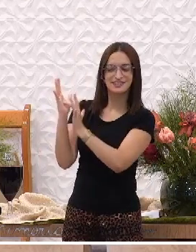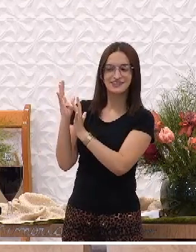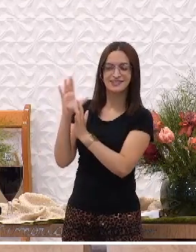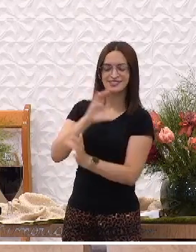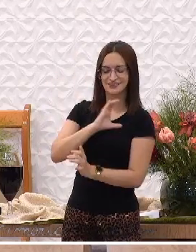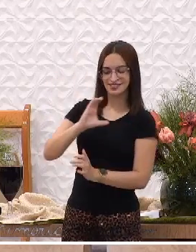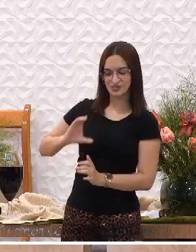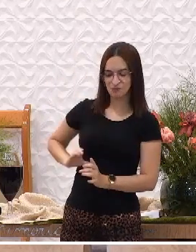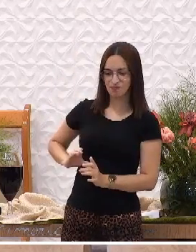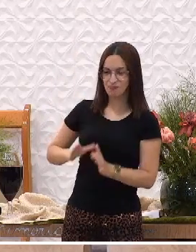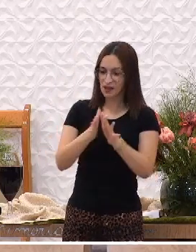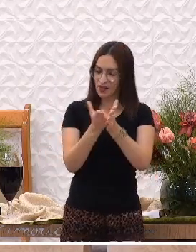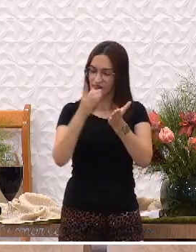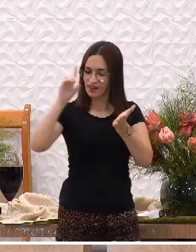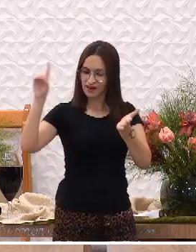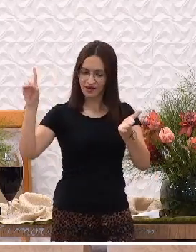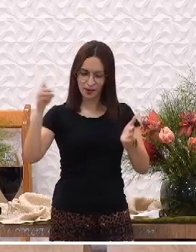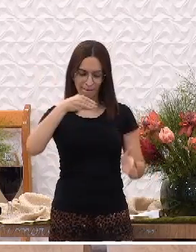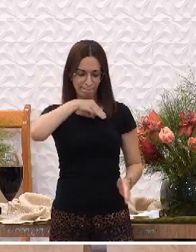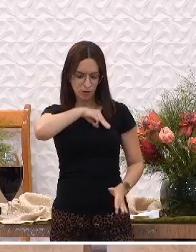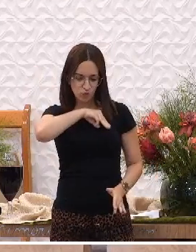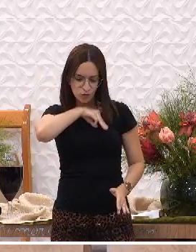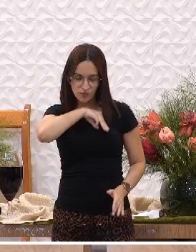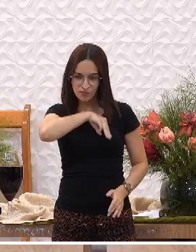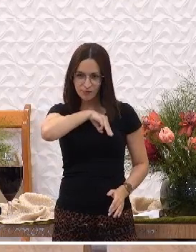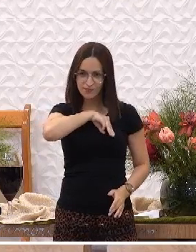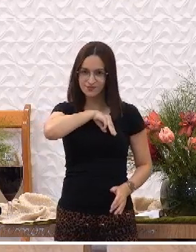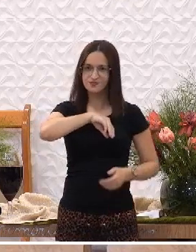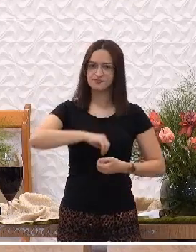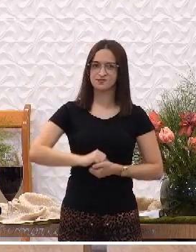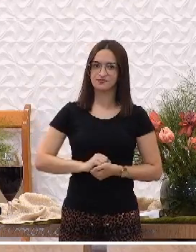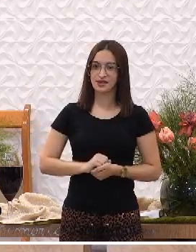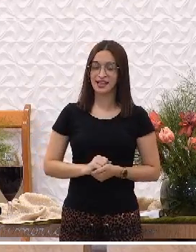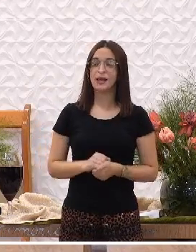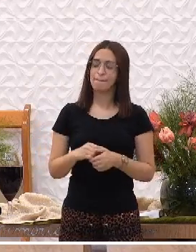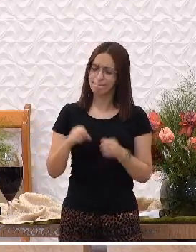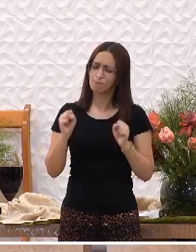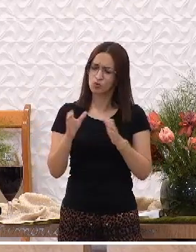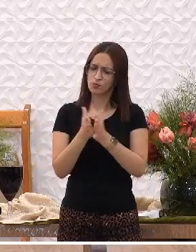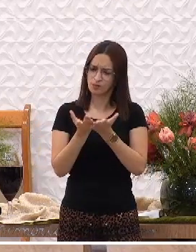Mateus. Se quiserem, podem abrir para acompanhar, mas fiquem à vontade.